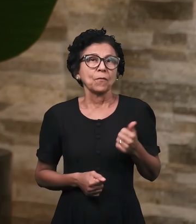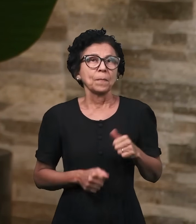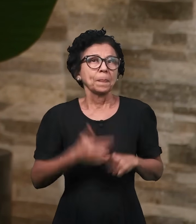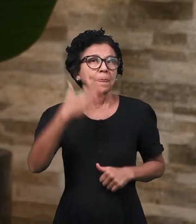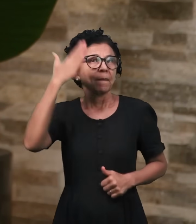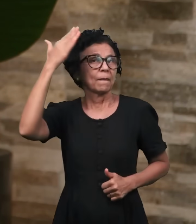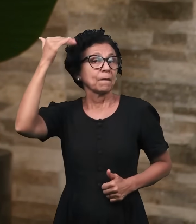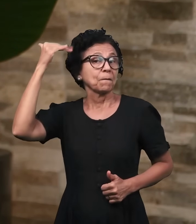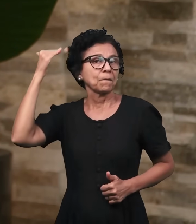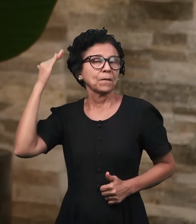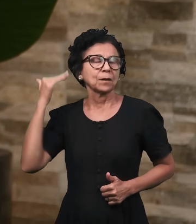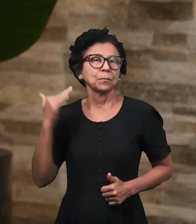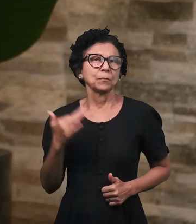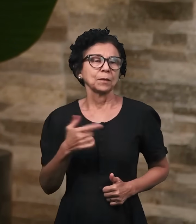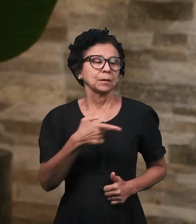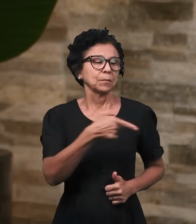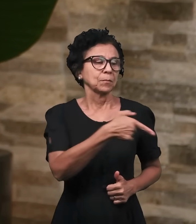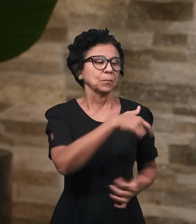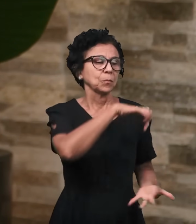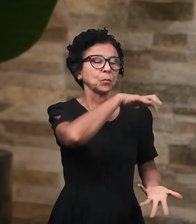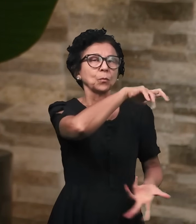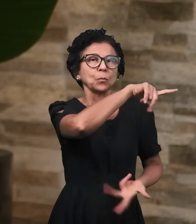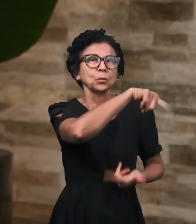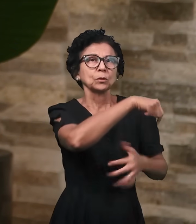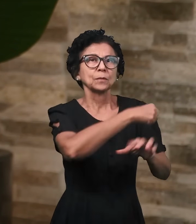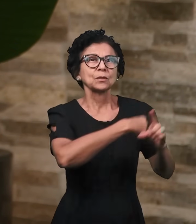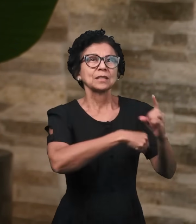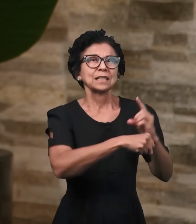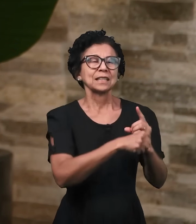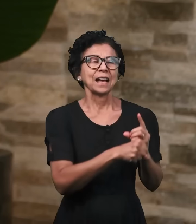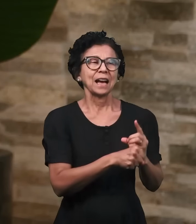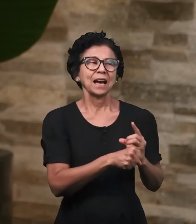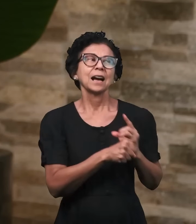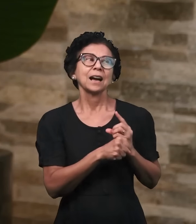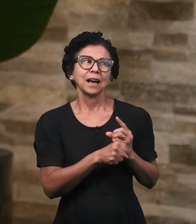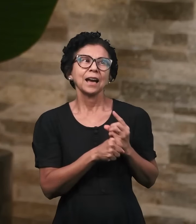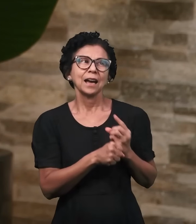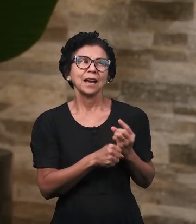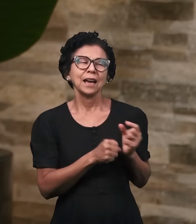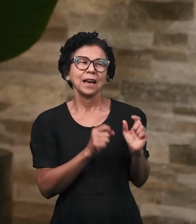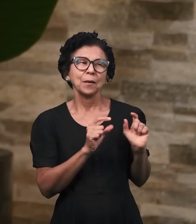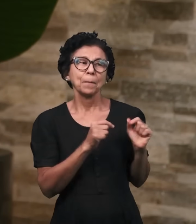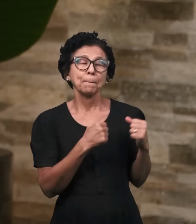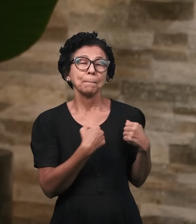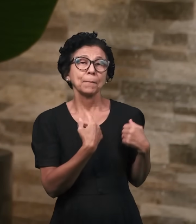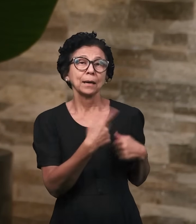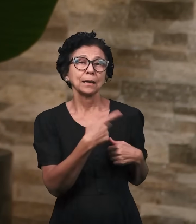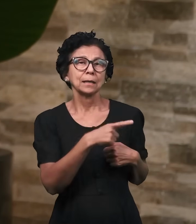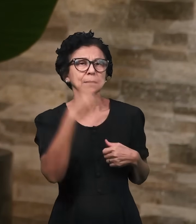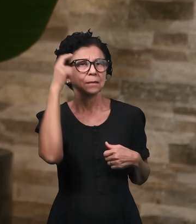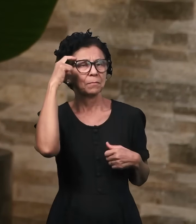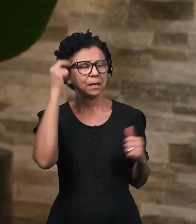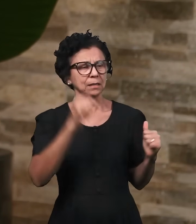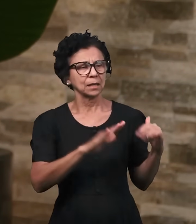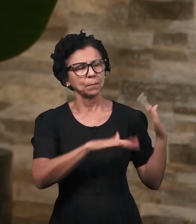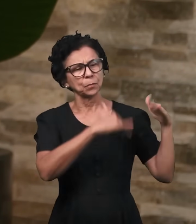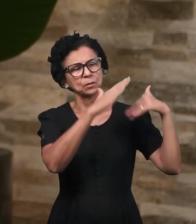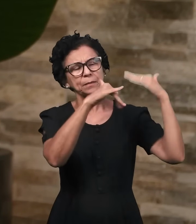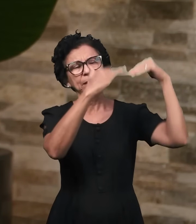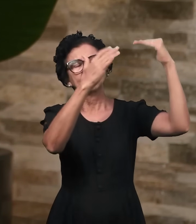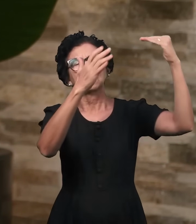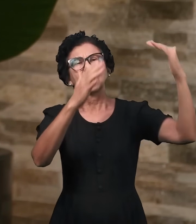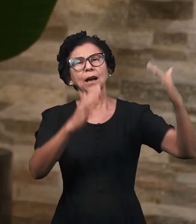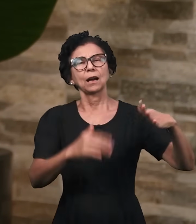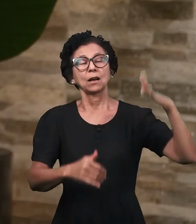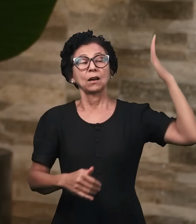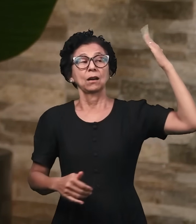mundo, isso é considerado prosperidade. Isso é considerado sucesso, quando na verdade a palavra nos fala que quem ama